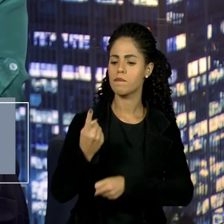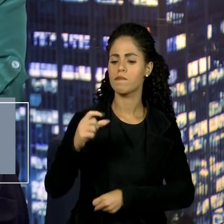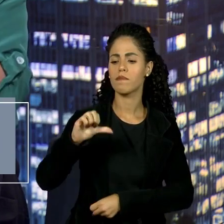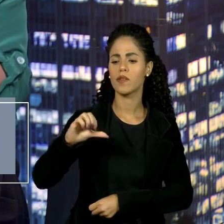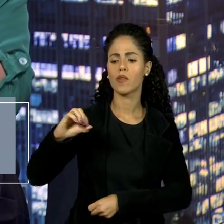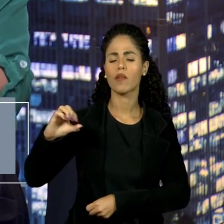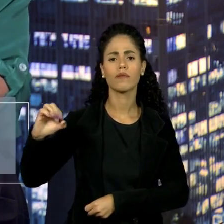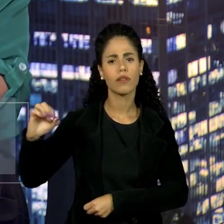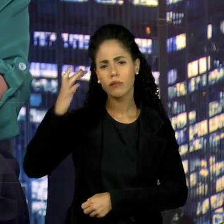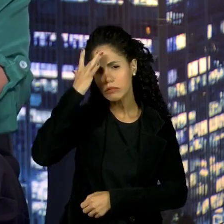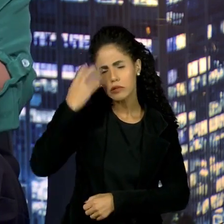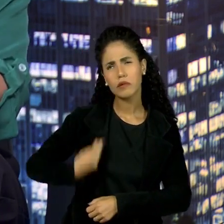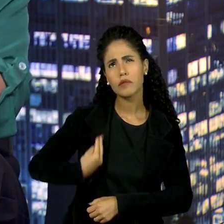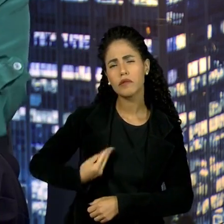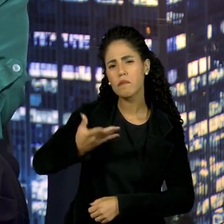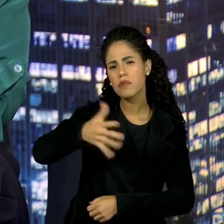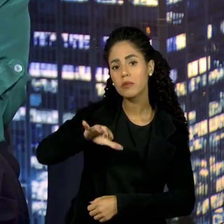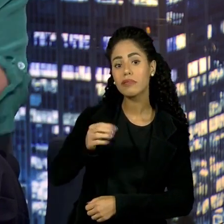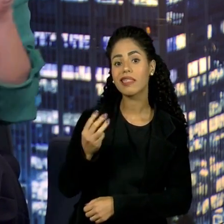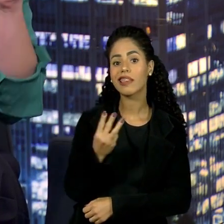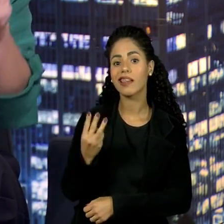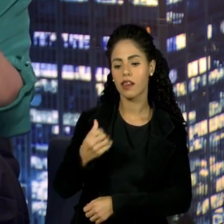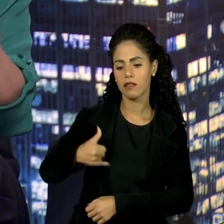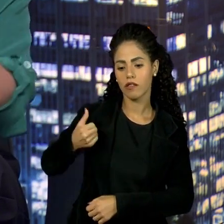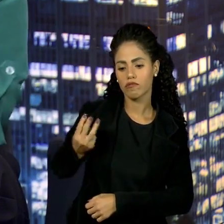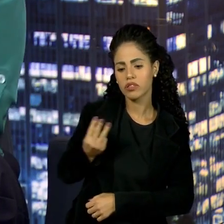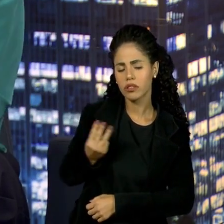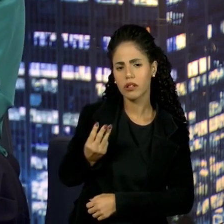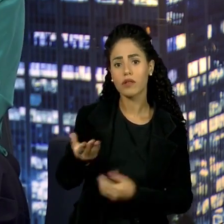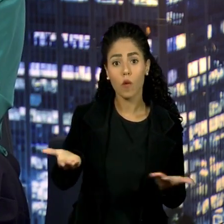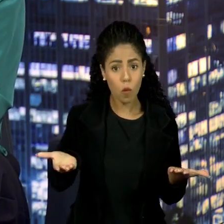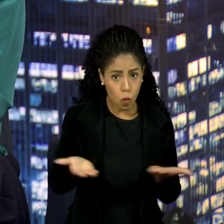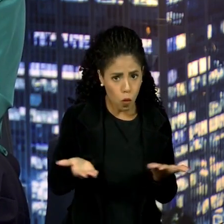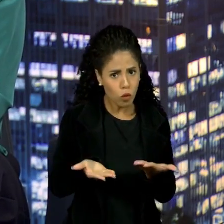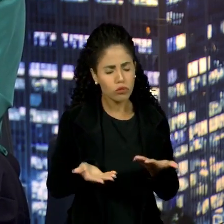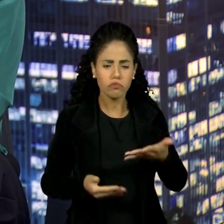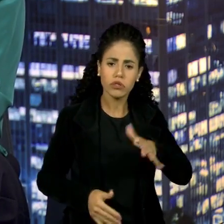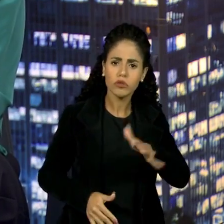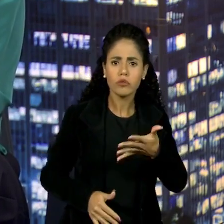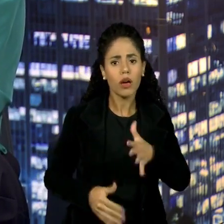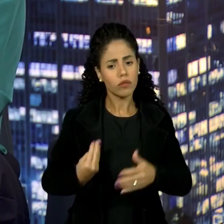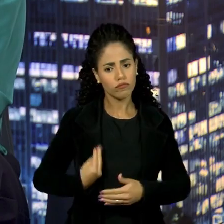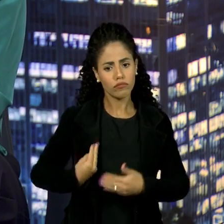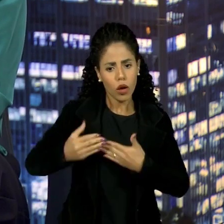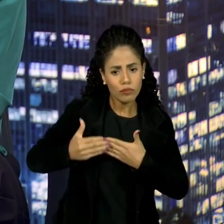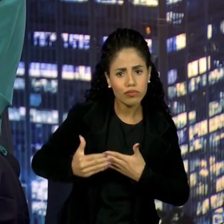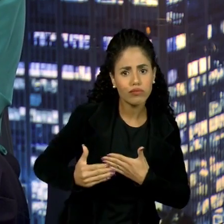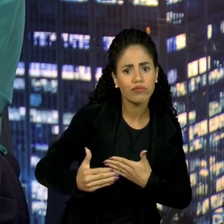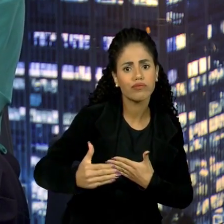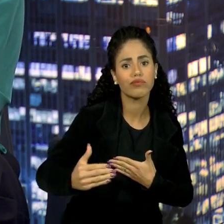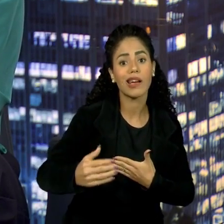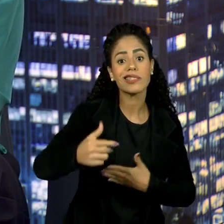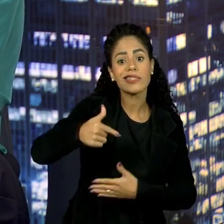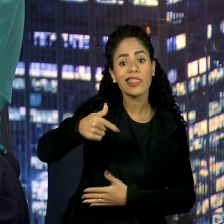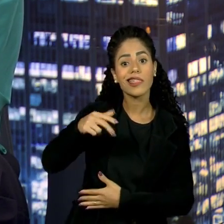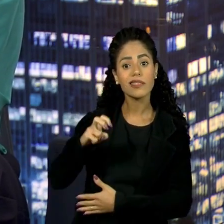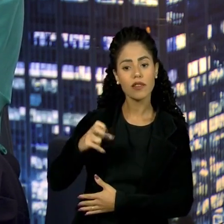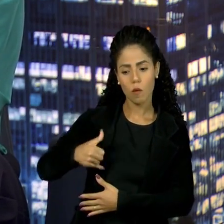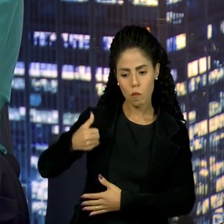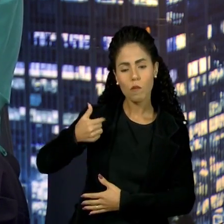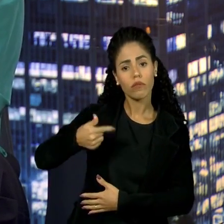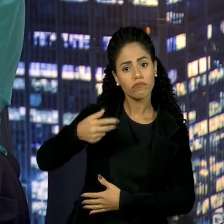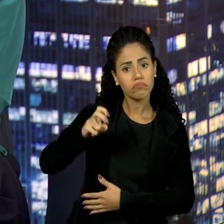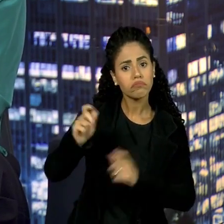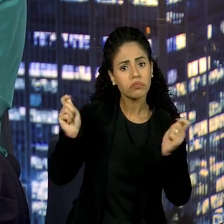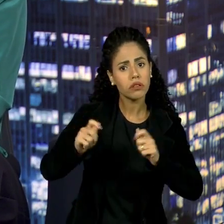o brasileiro vivia em média 33 anos. Hoje, a nossa expectativa de vida mais que dobrou, são cerca de 75